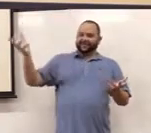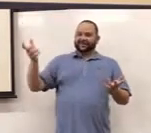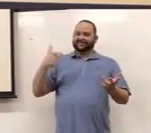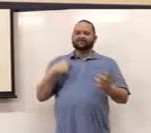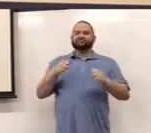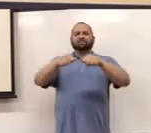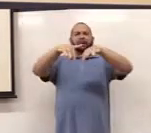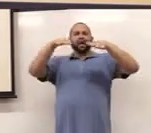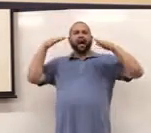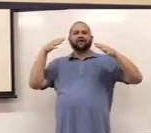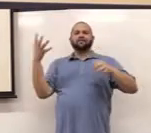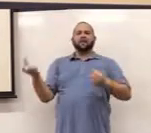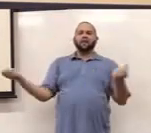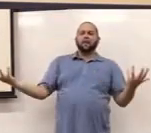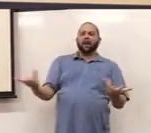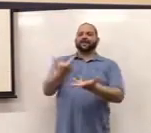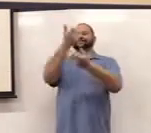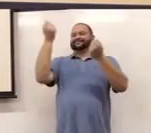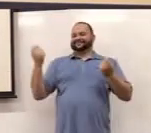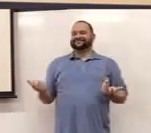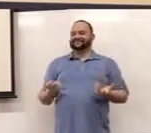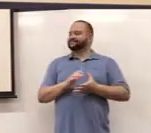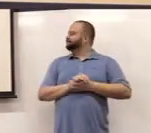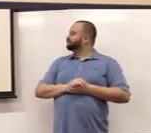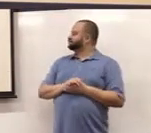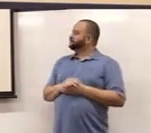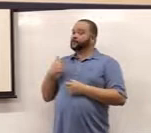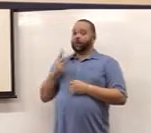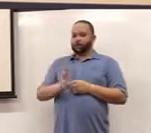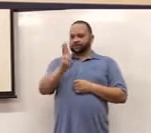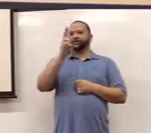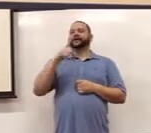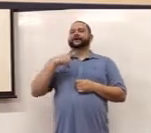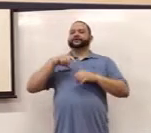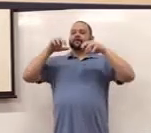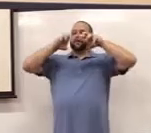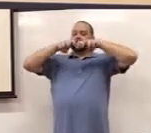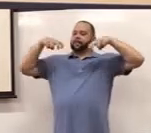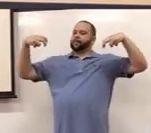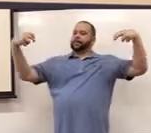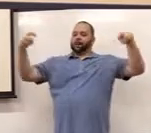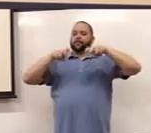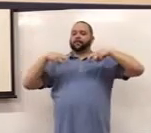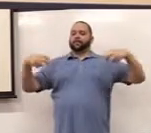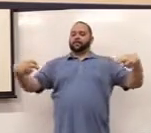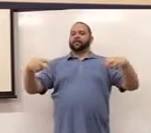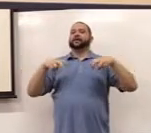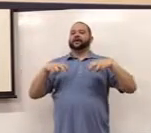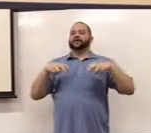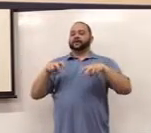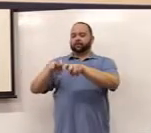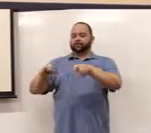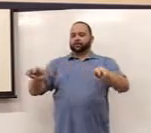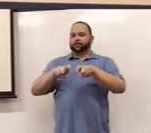fantástica, durou muito tempo. Bom, Continuando, camarotes e assentos numerados individuais estão